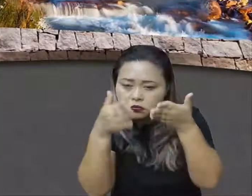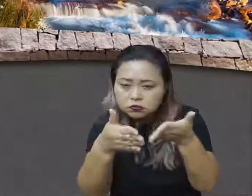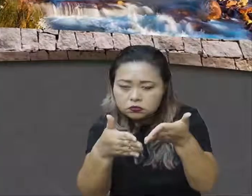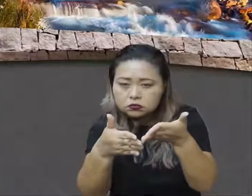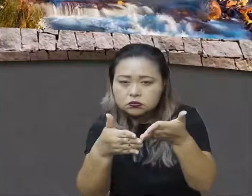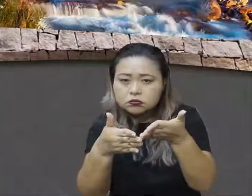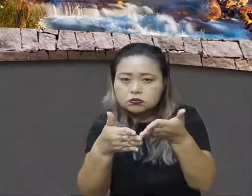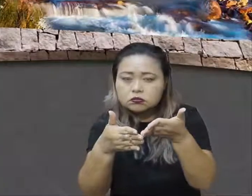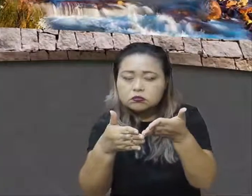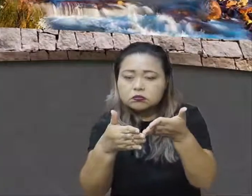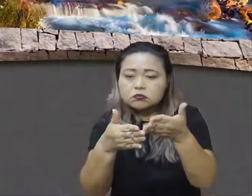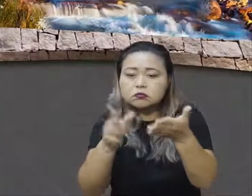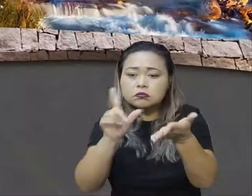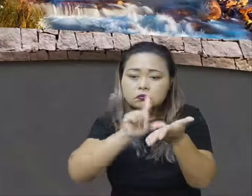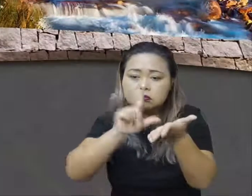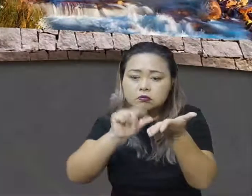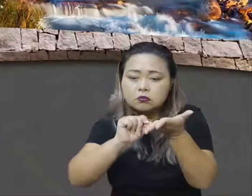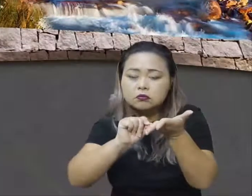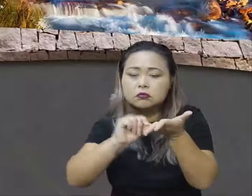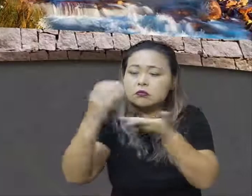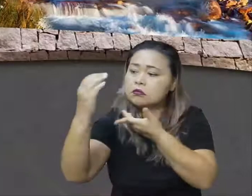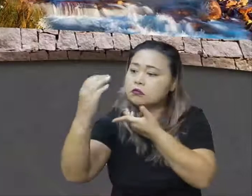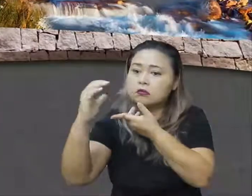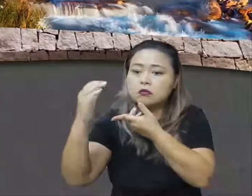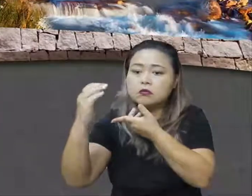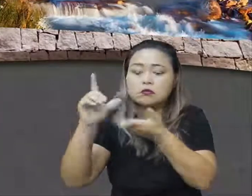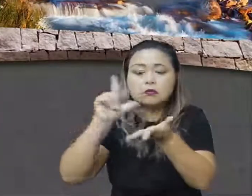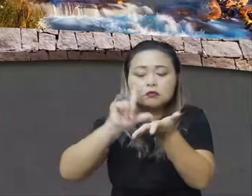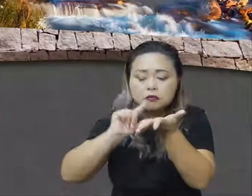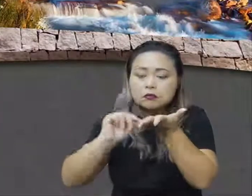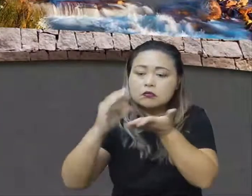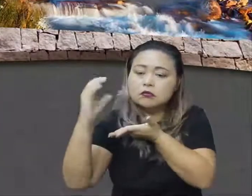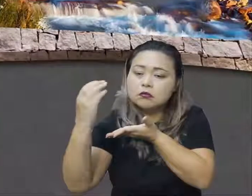coloque artigo científico.